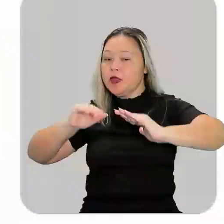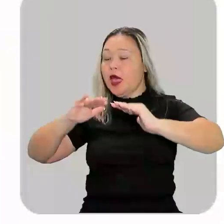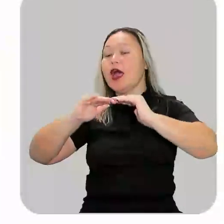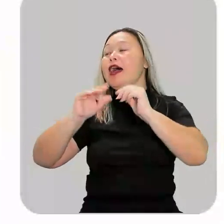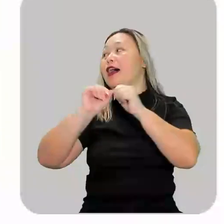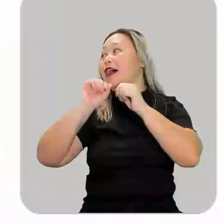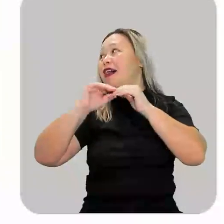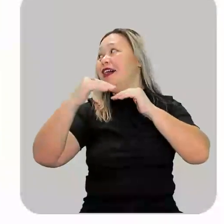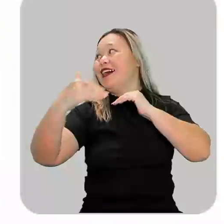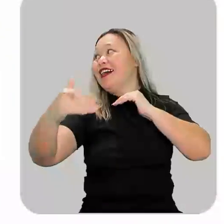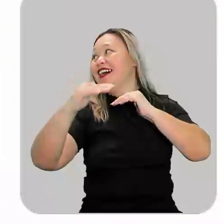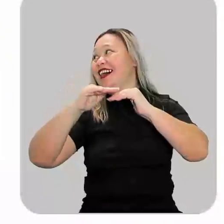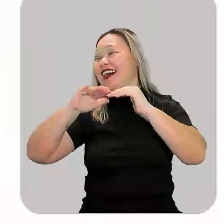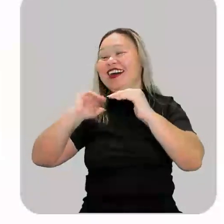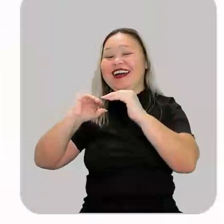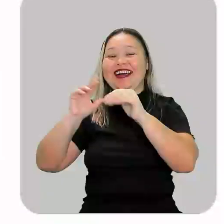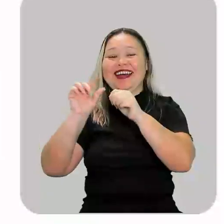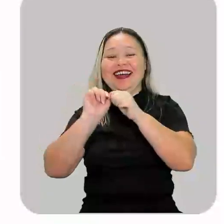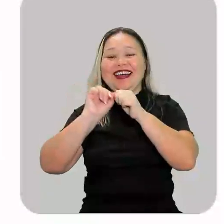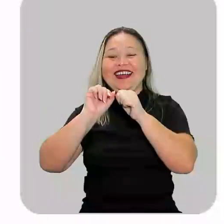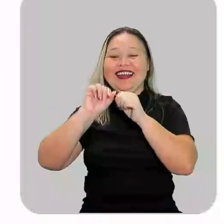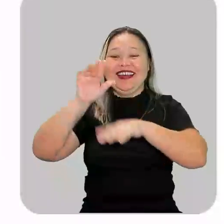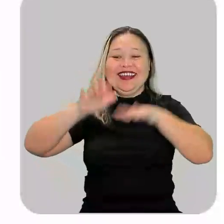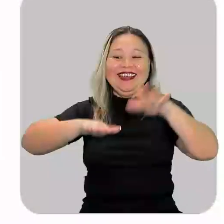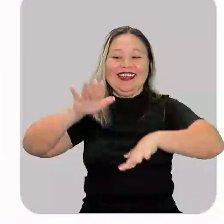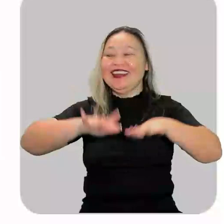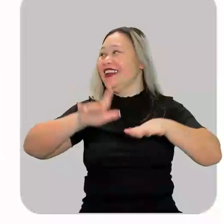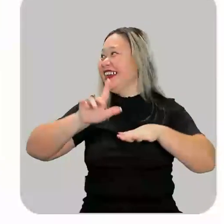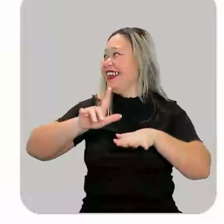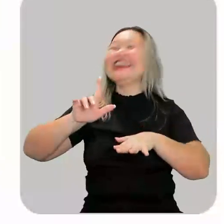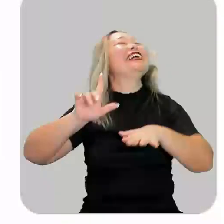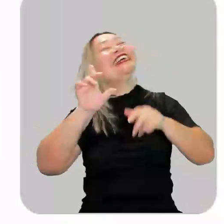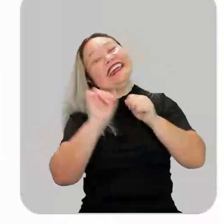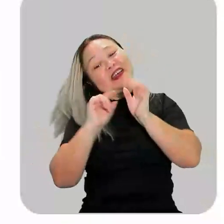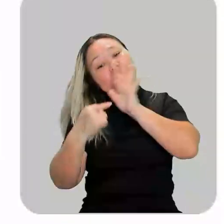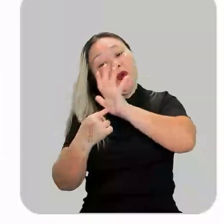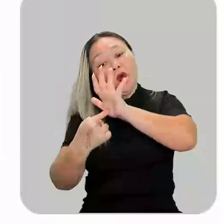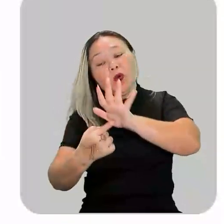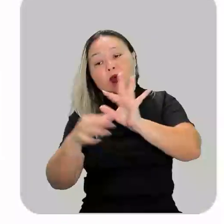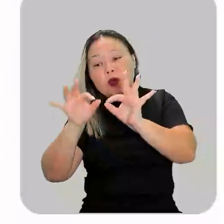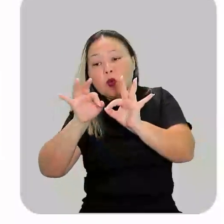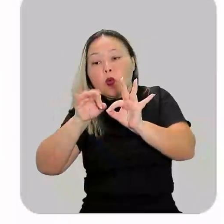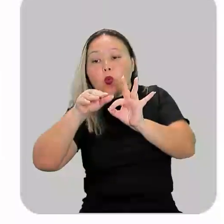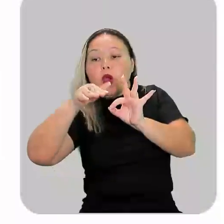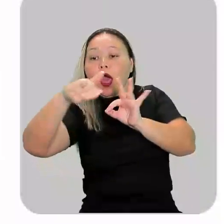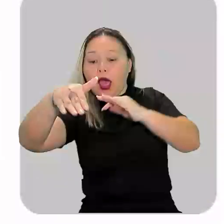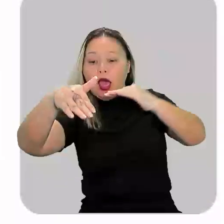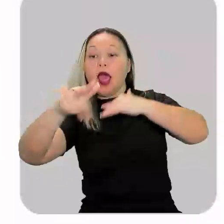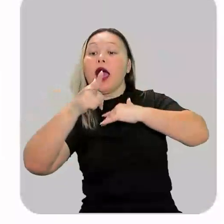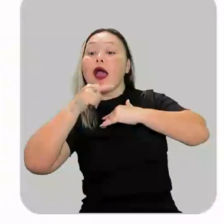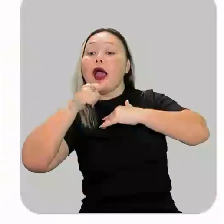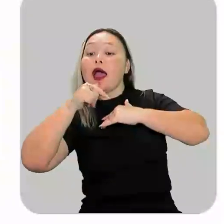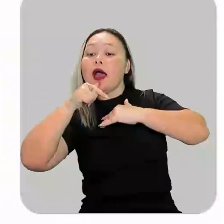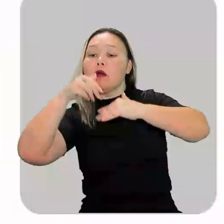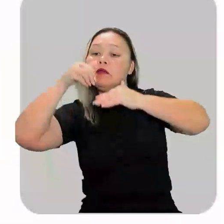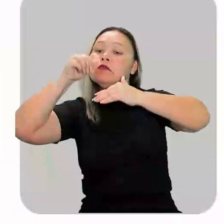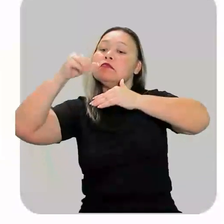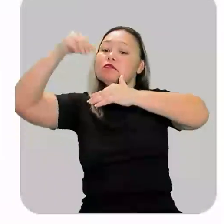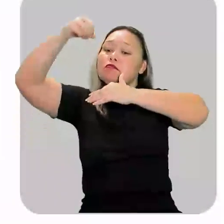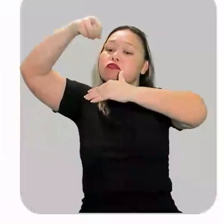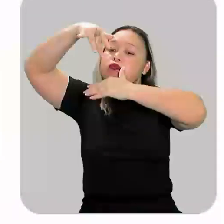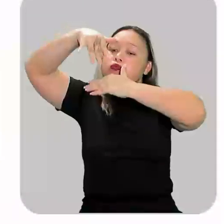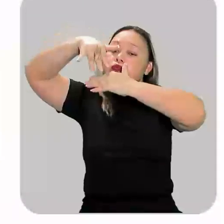tá, gente? Isso. Em que as setas indicam o sentido do escoamento da água de